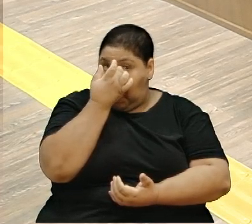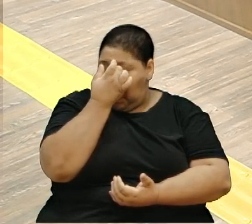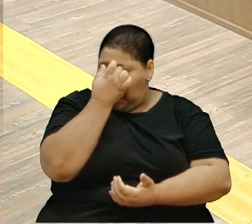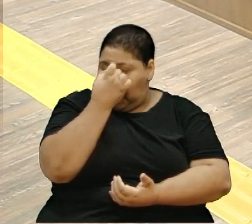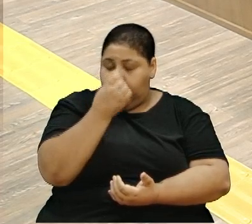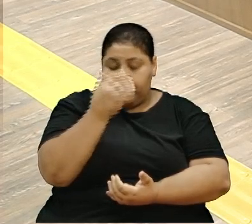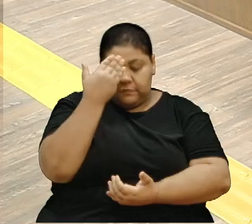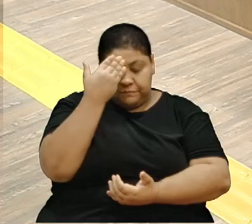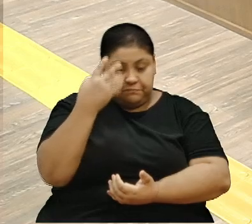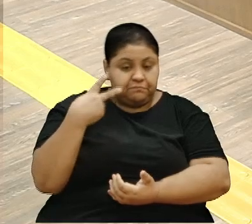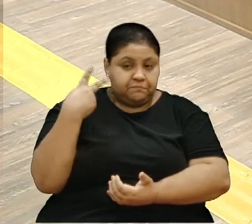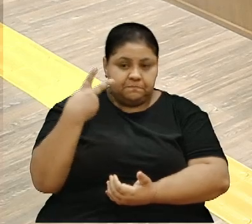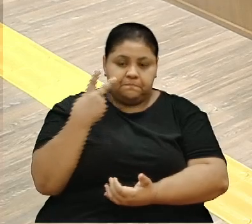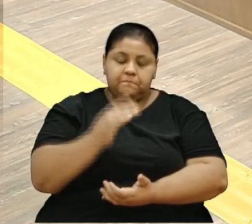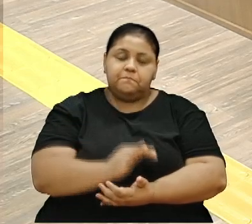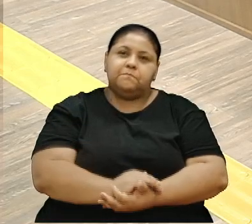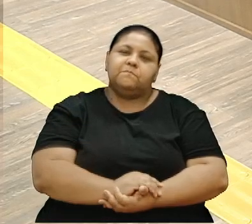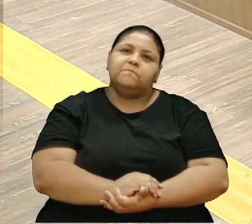Obrigada, vereador.